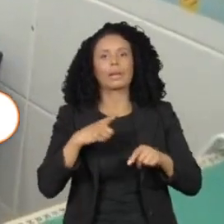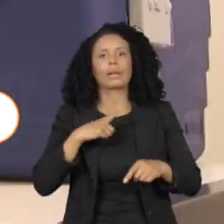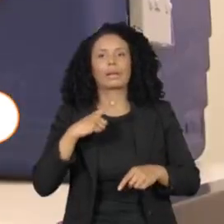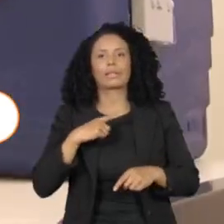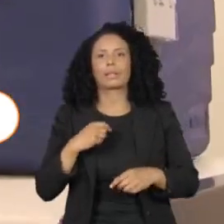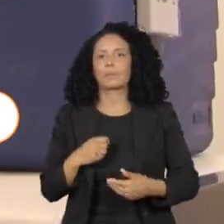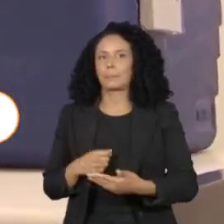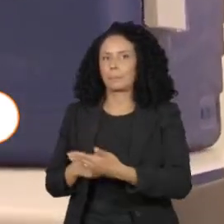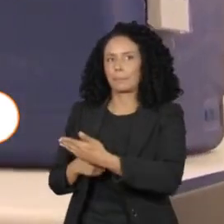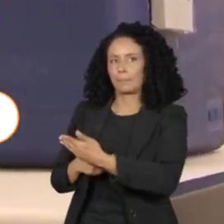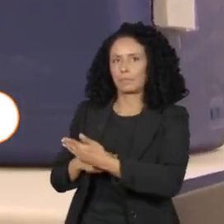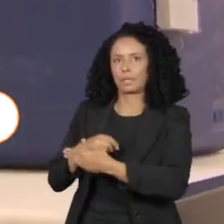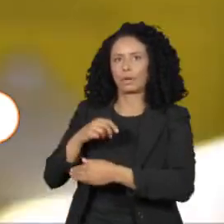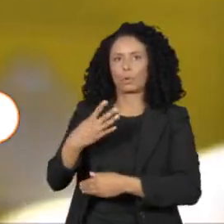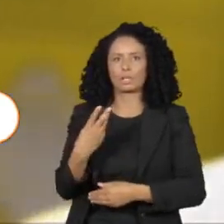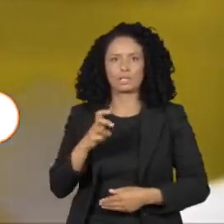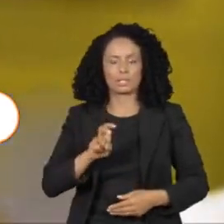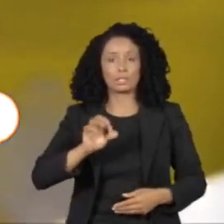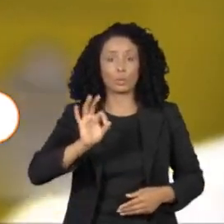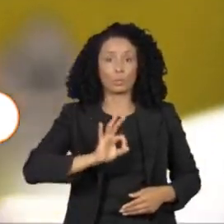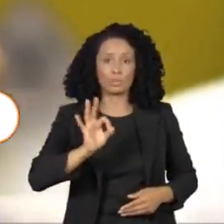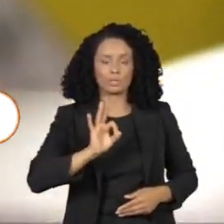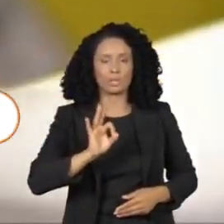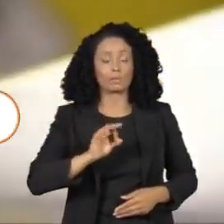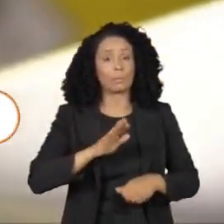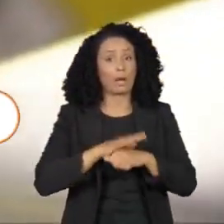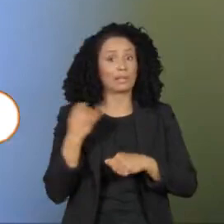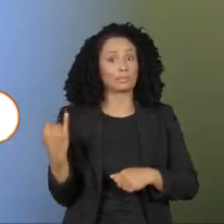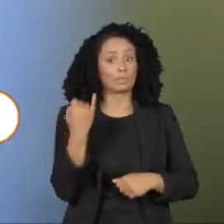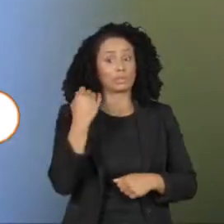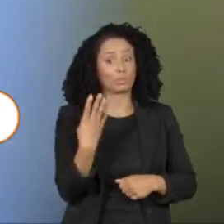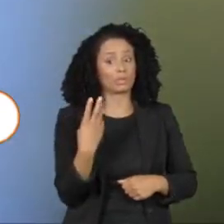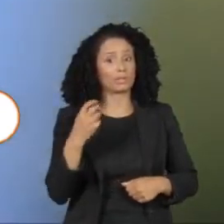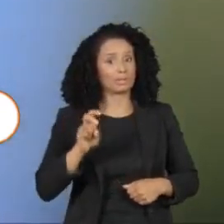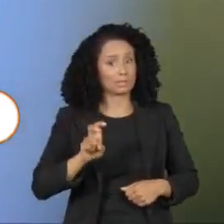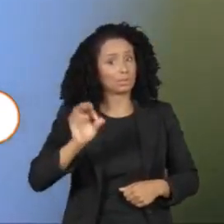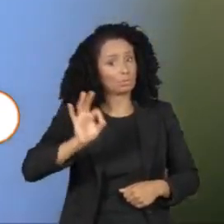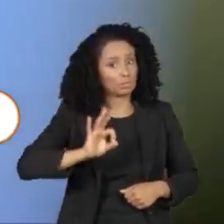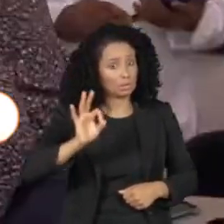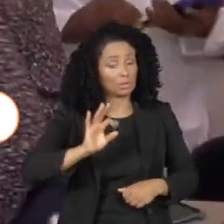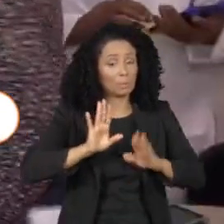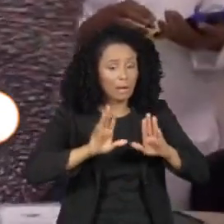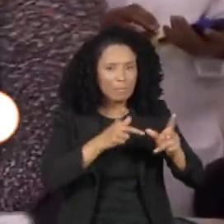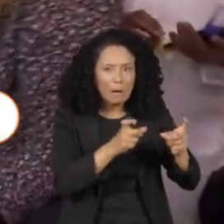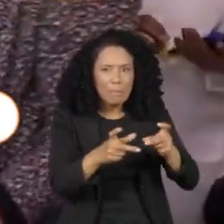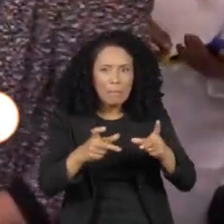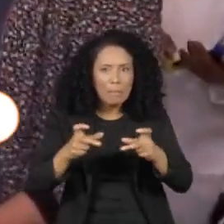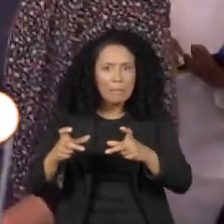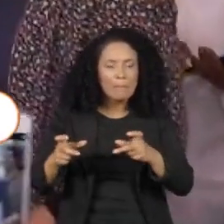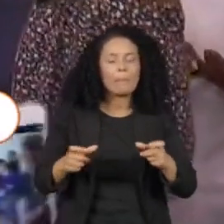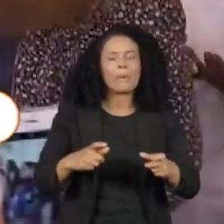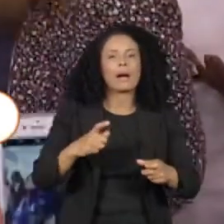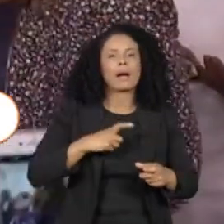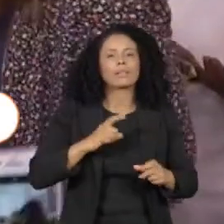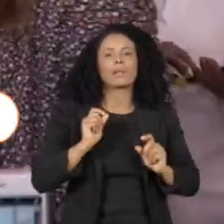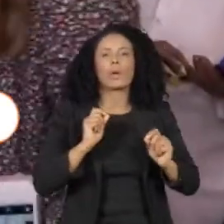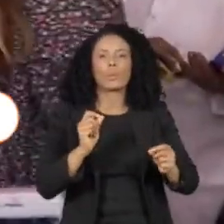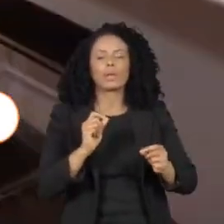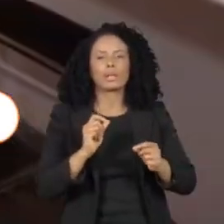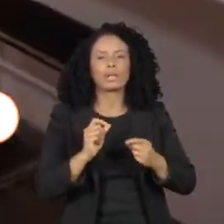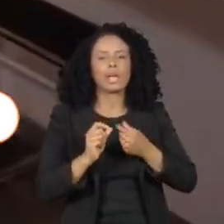em 45%, quando o ideal é 80%. A campanha de multivacinação contra a poliomielite também